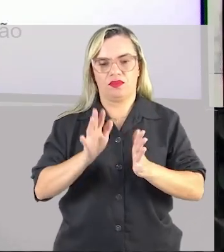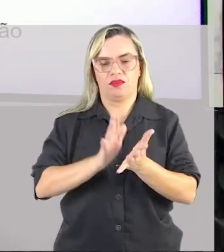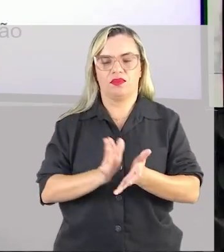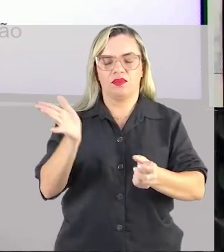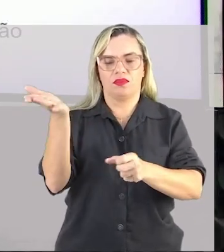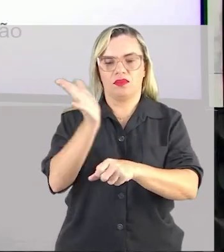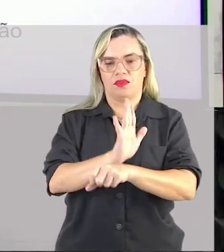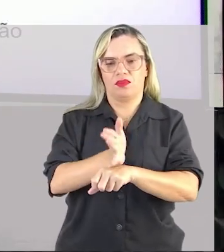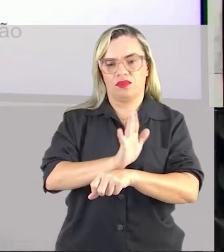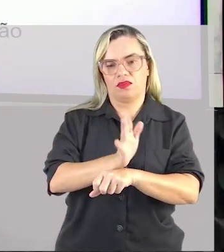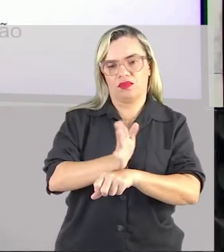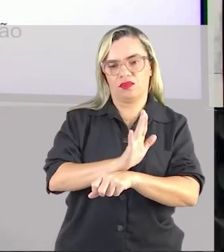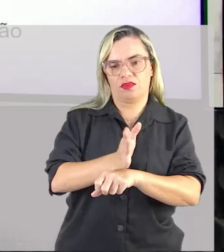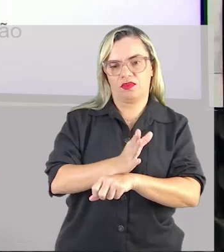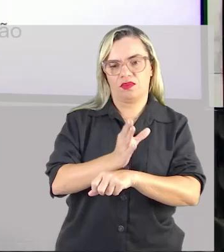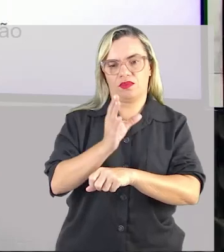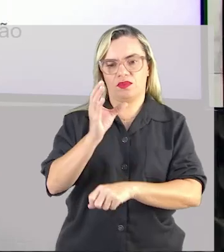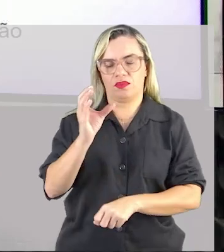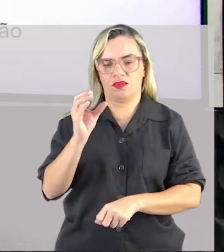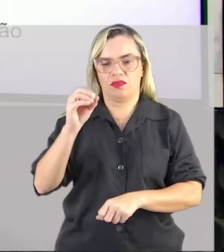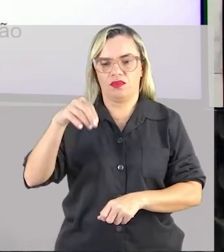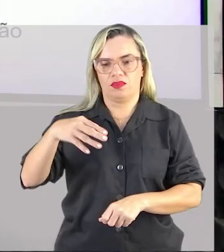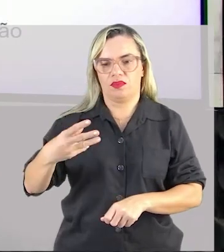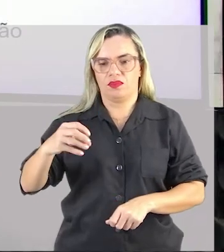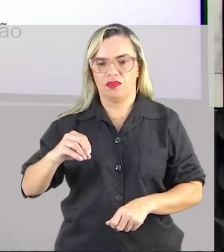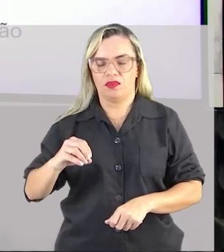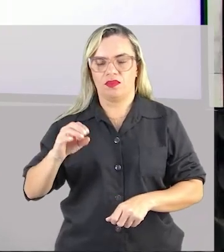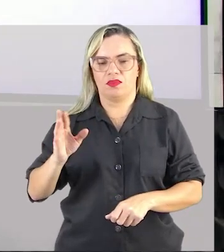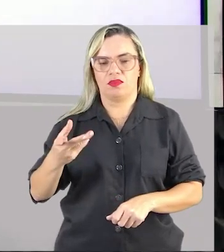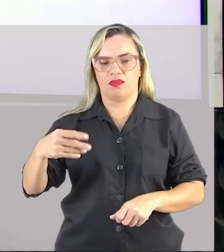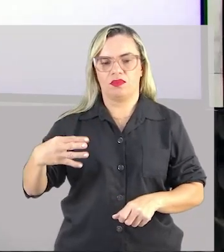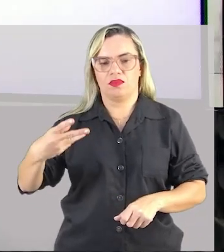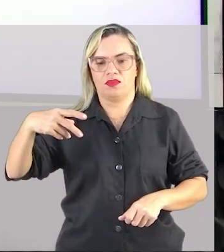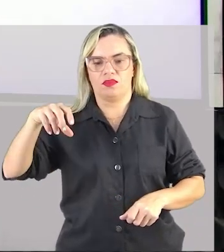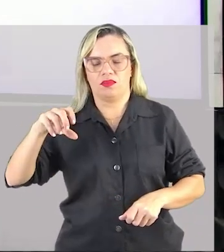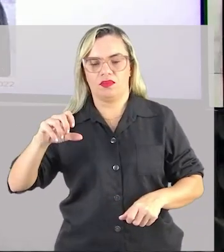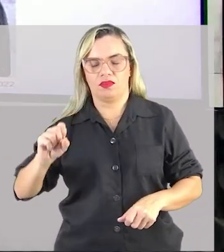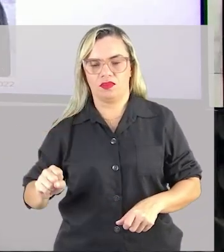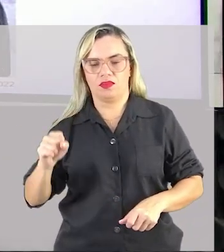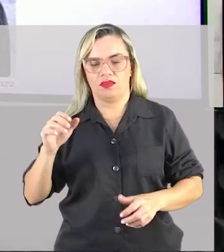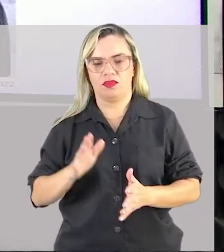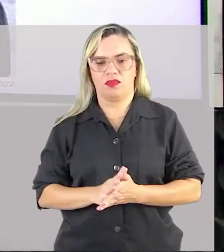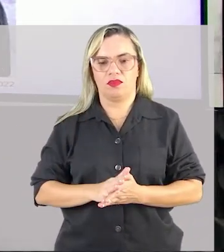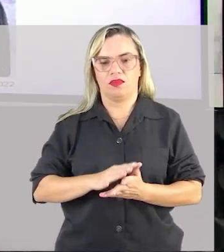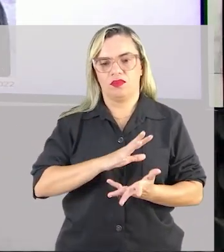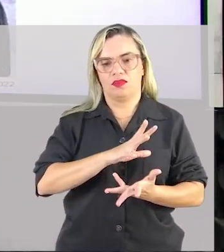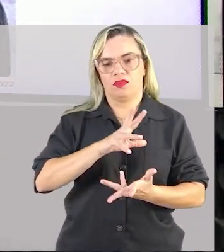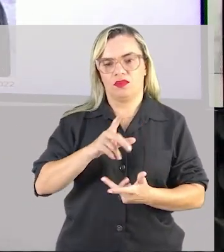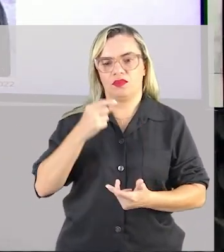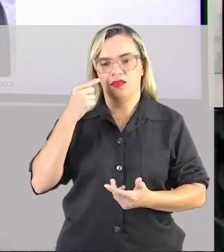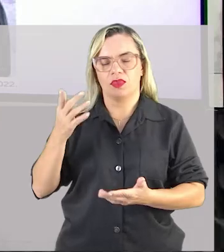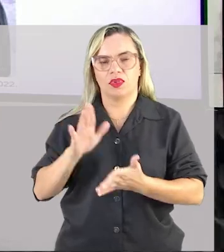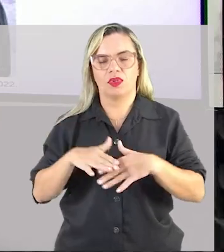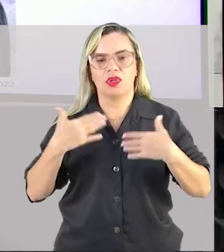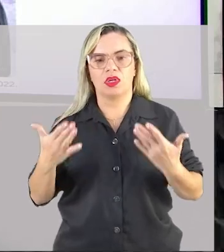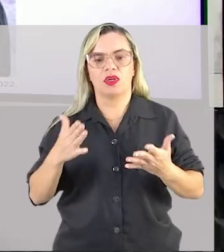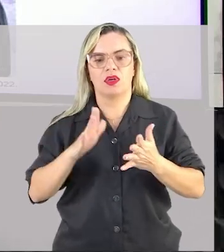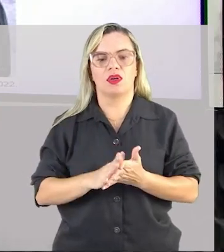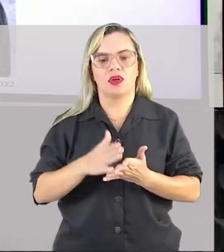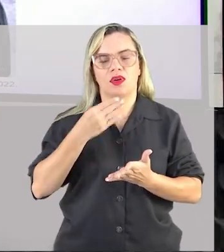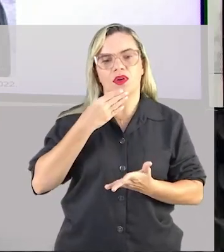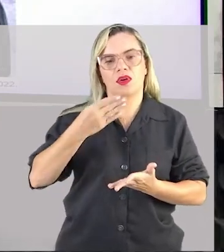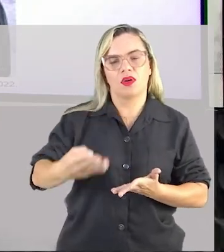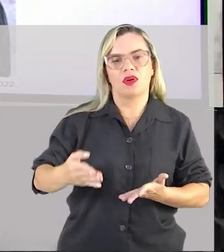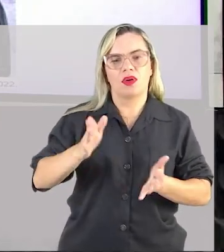né? Como estrelas na Terra, tá? Que aborda esse tema aí. Bora lá. O que eu peço para vocês terem